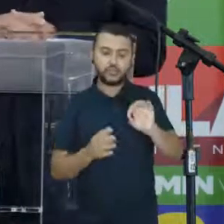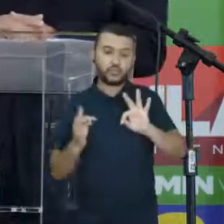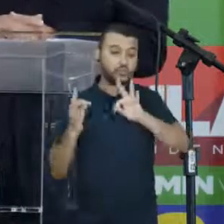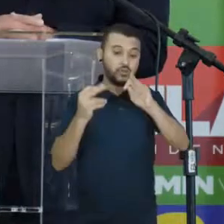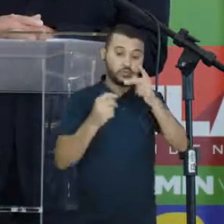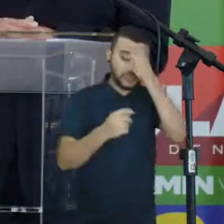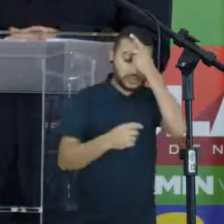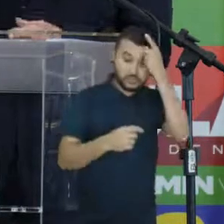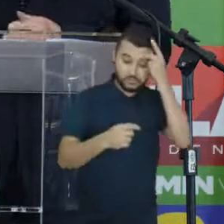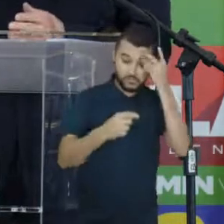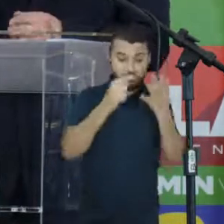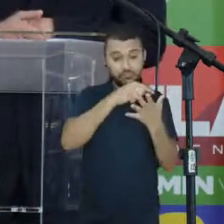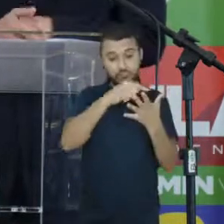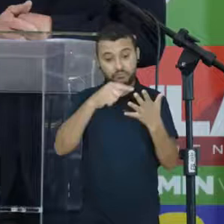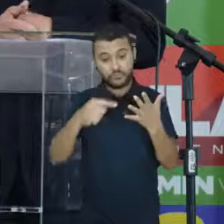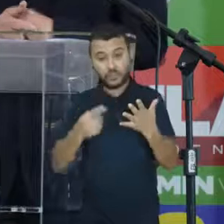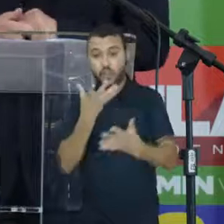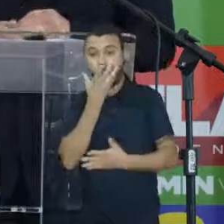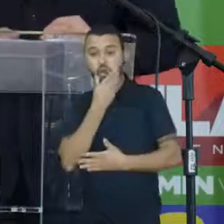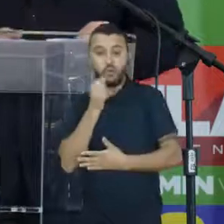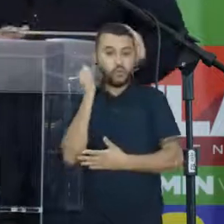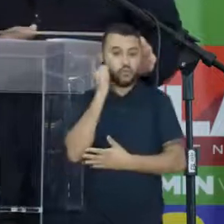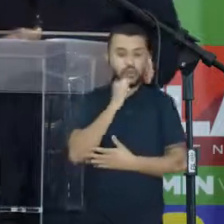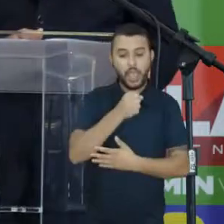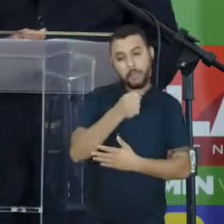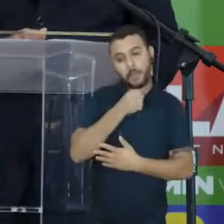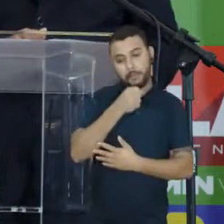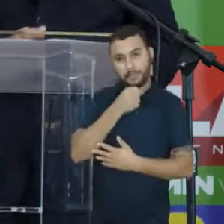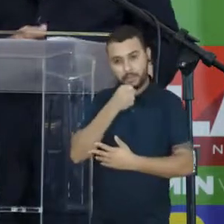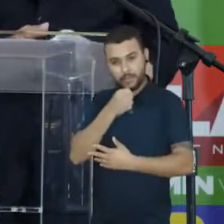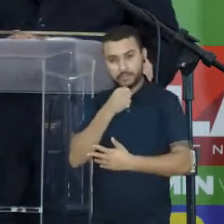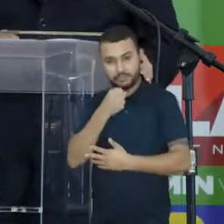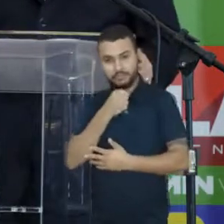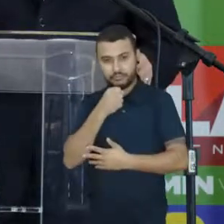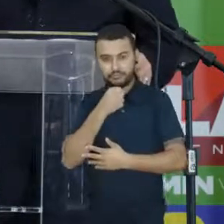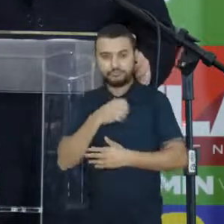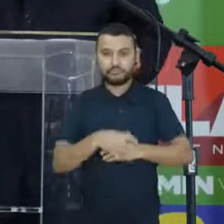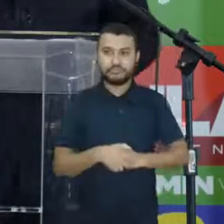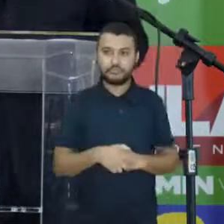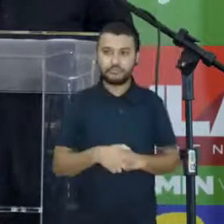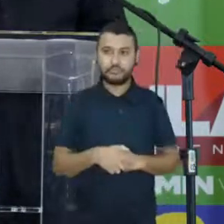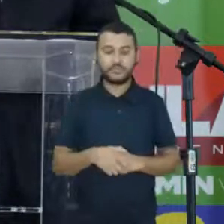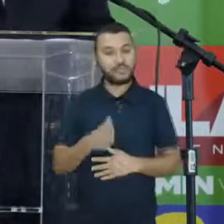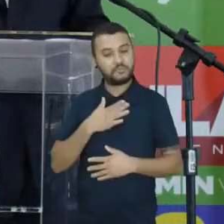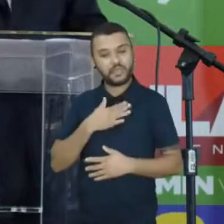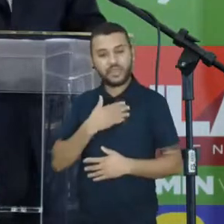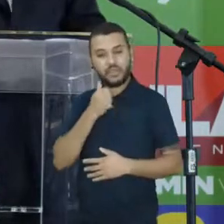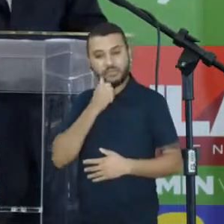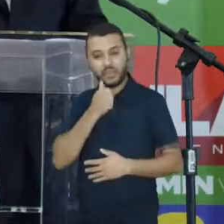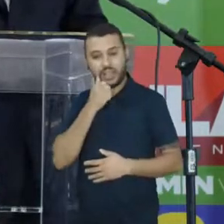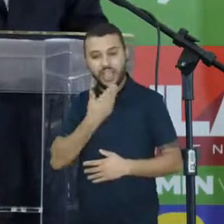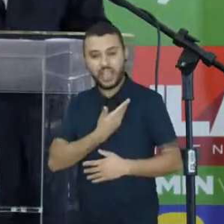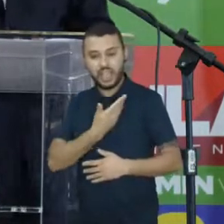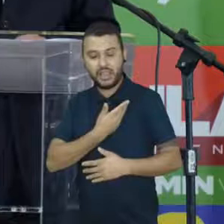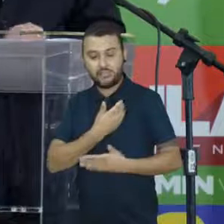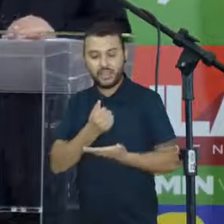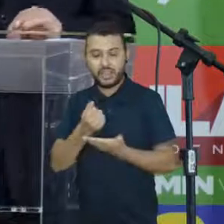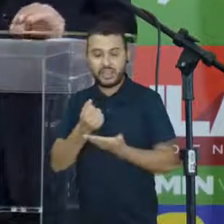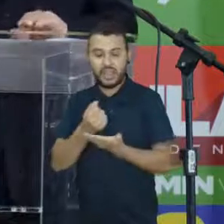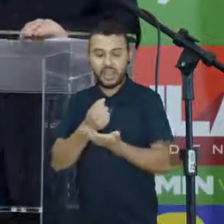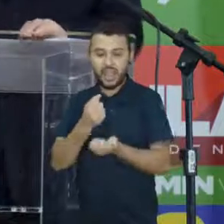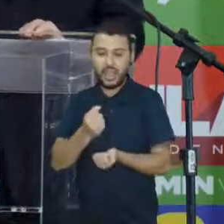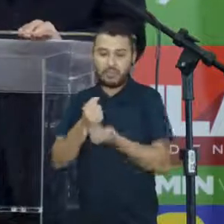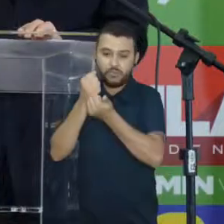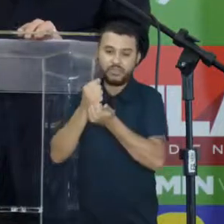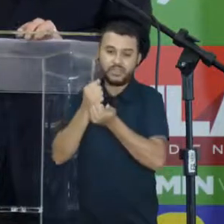companheiros e companheiras jornalistas, Clara Ante, minha sempre e renovada assessora das causas